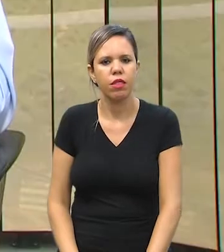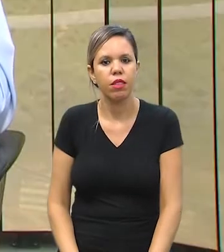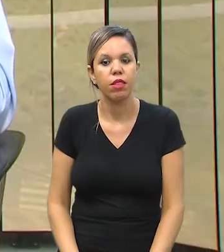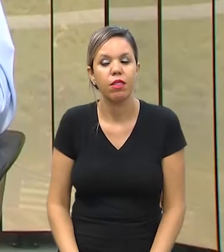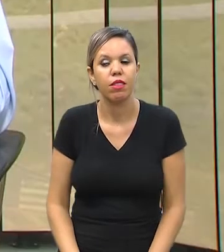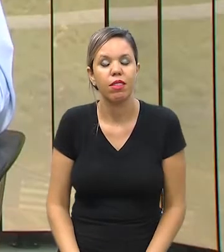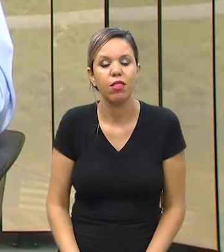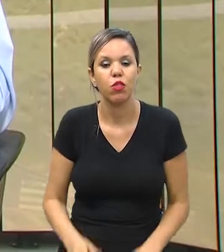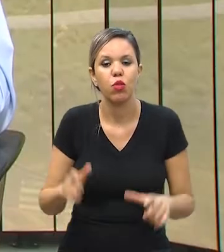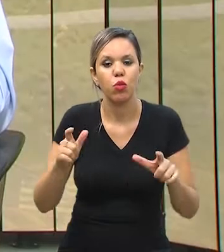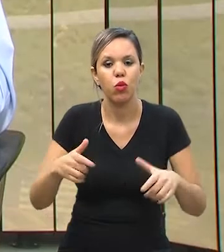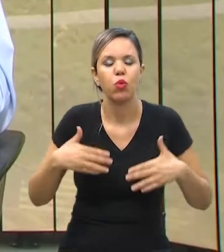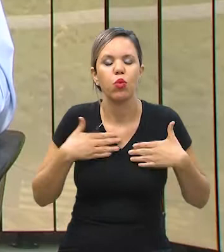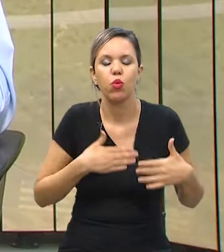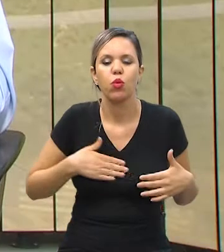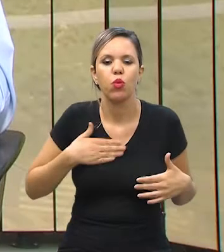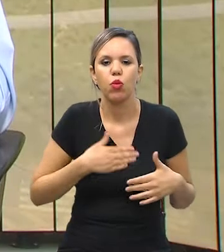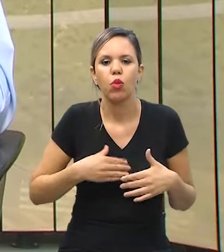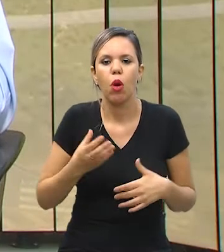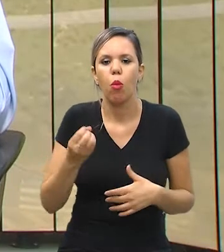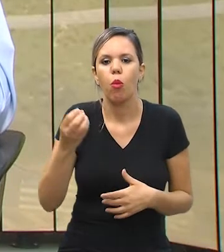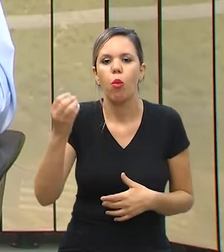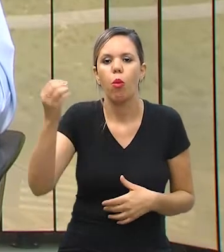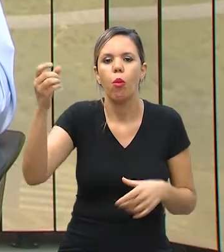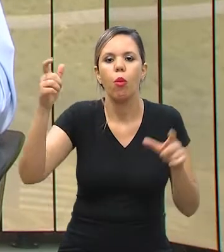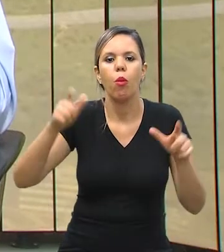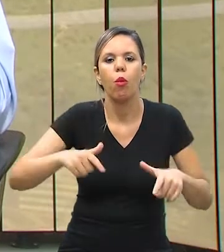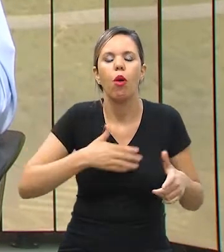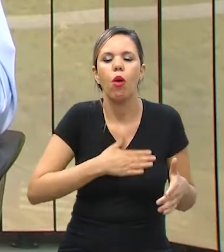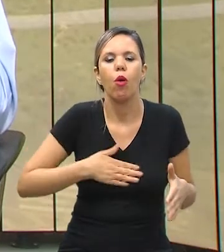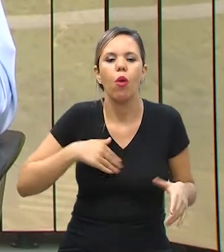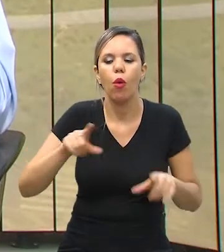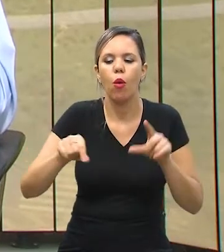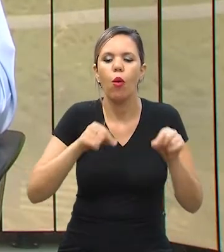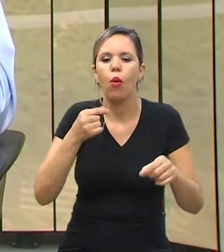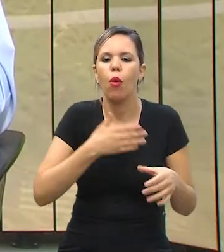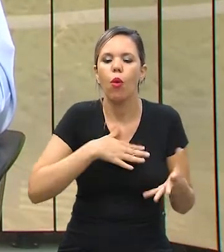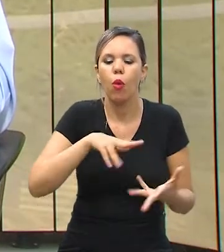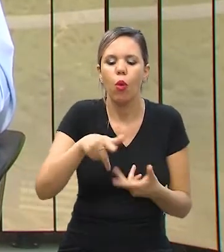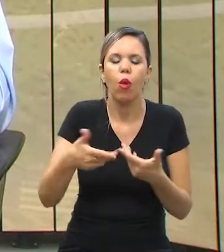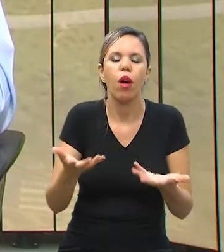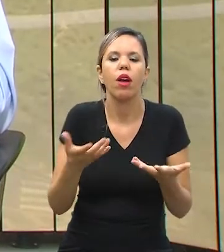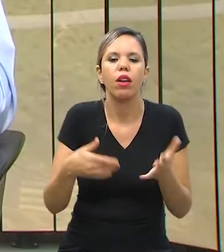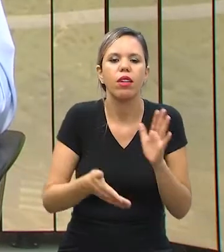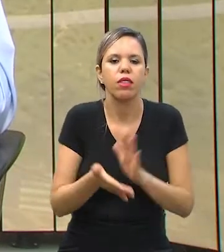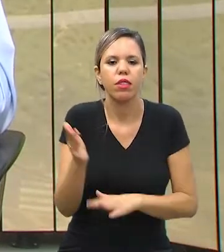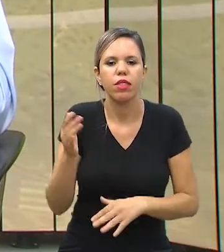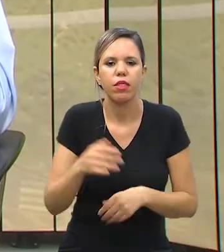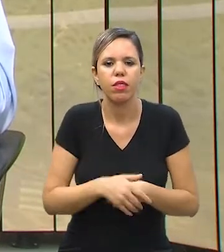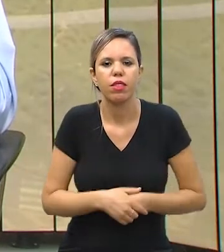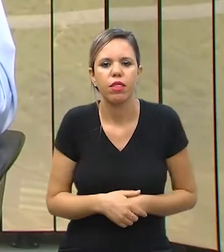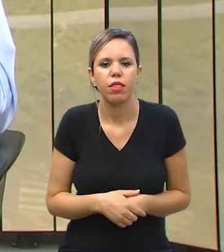um lugar para curtir uma viagem. Vai para algum lugar, você tem à disposição qualquer lugar do mundo. Para onde você iria?